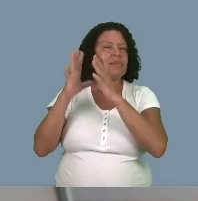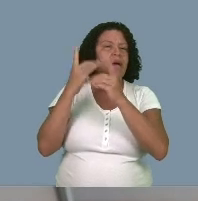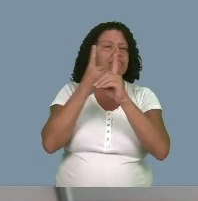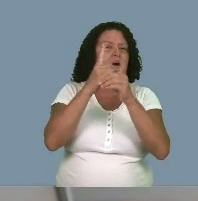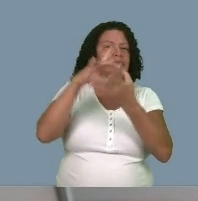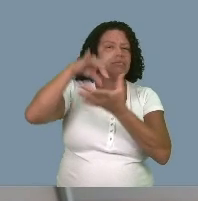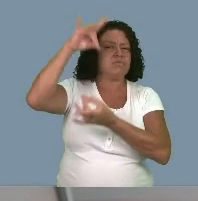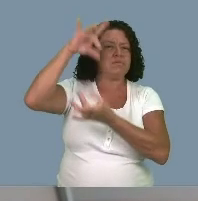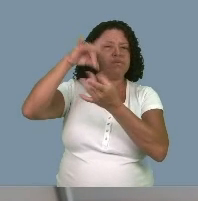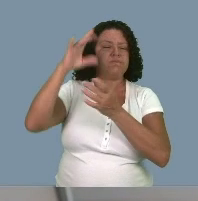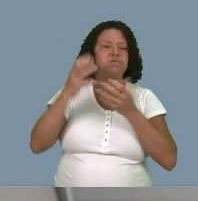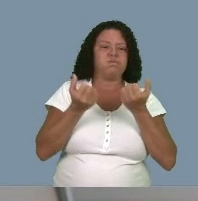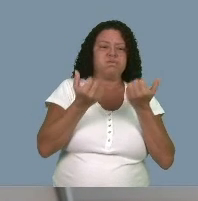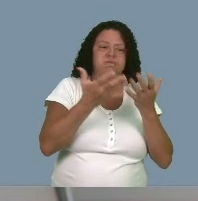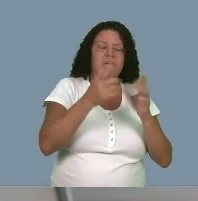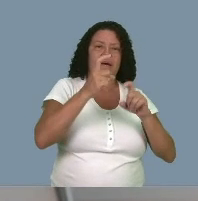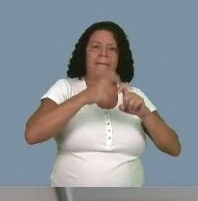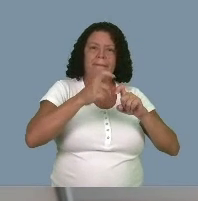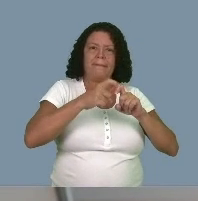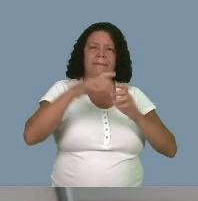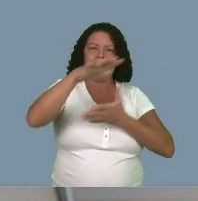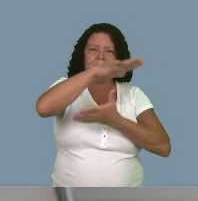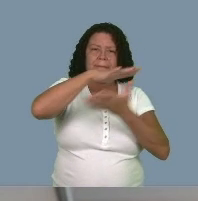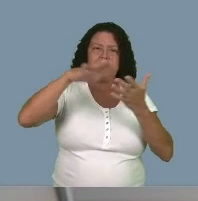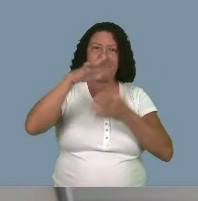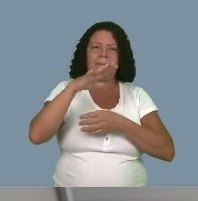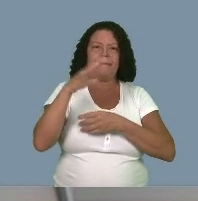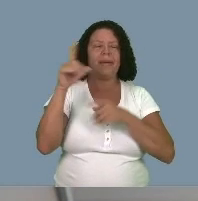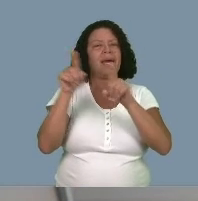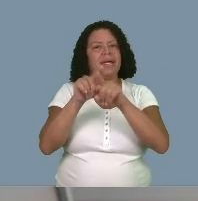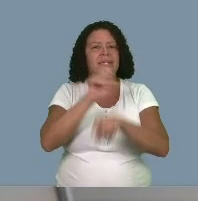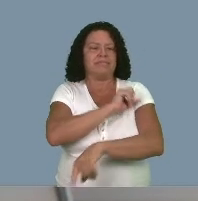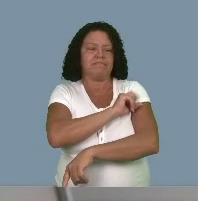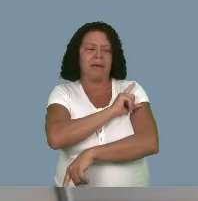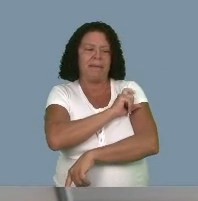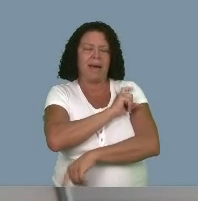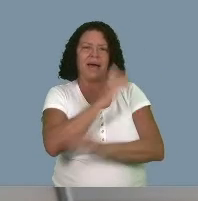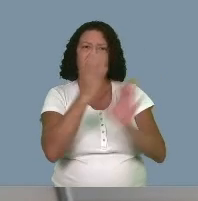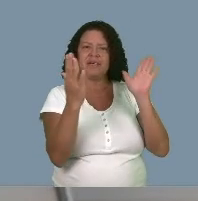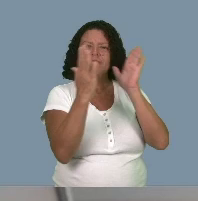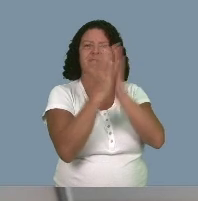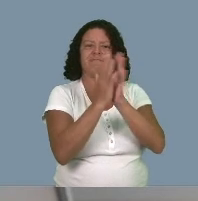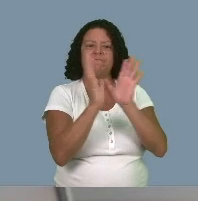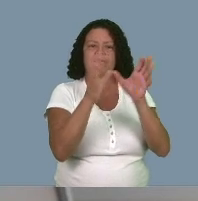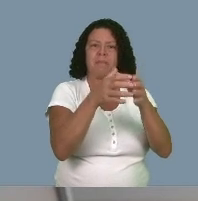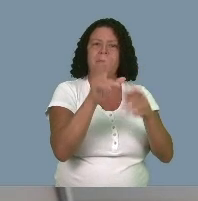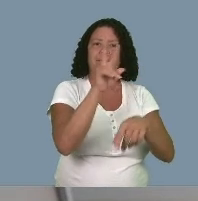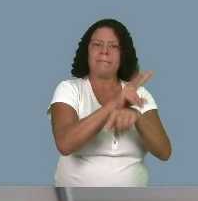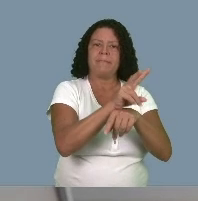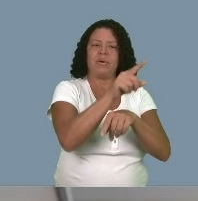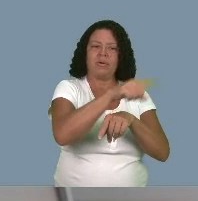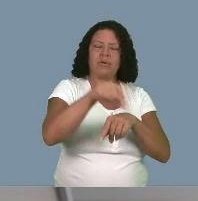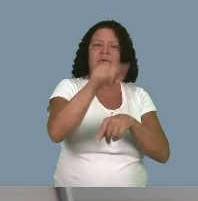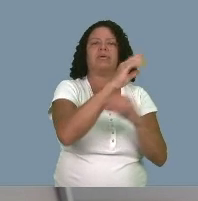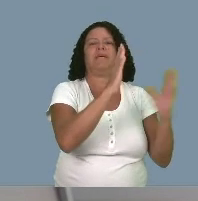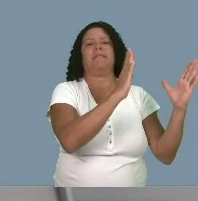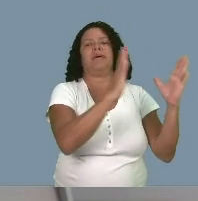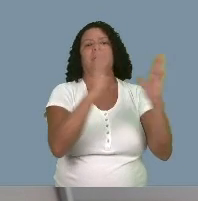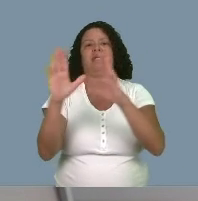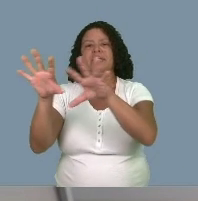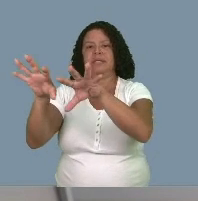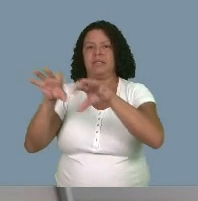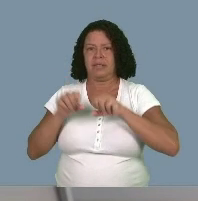à enfermagem na linha de frente, protegendo todos aqueles que correm perigo de